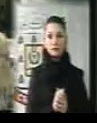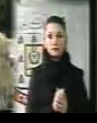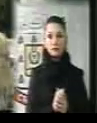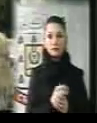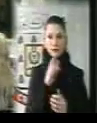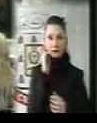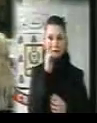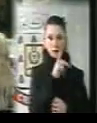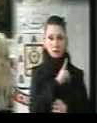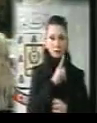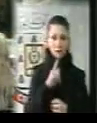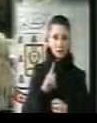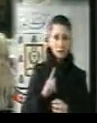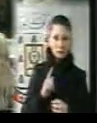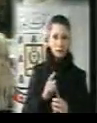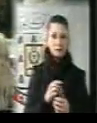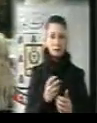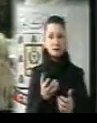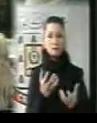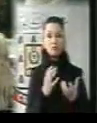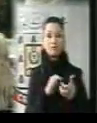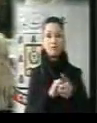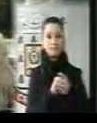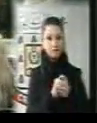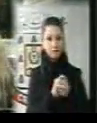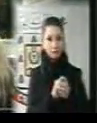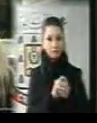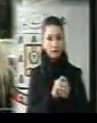Senhor presidente, queria cumprimentar